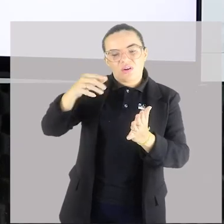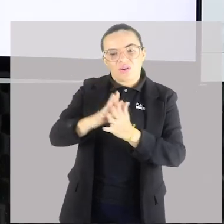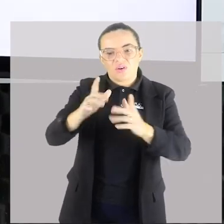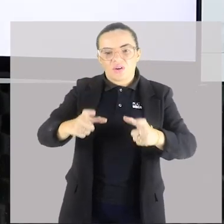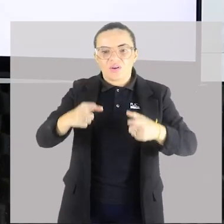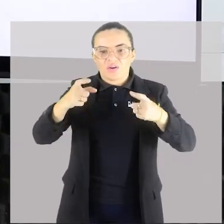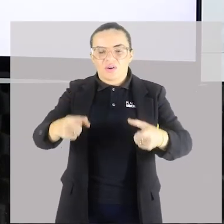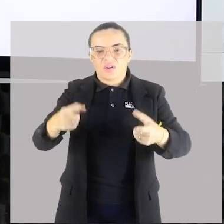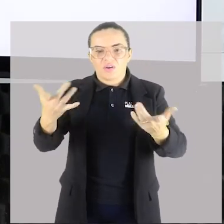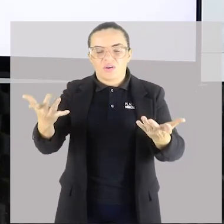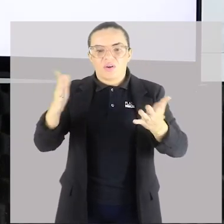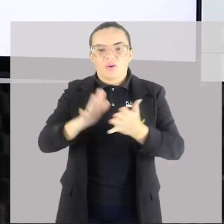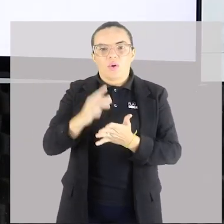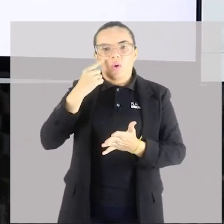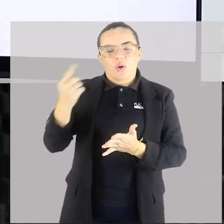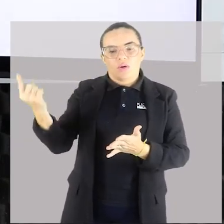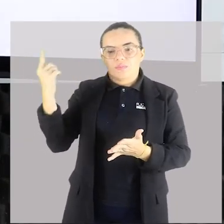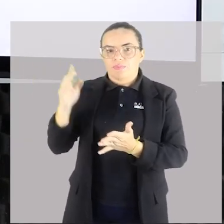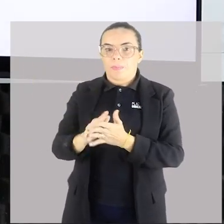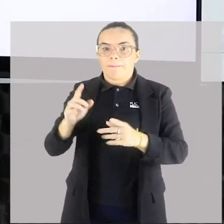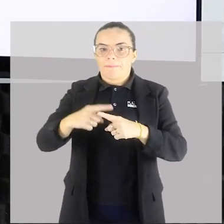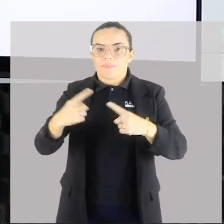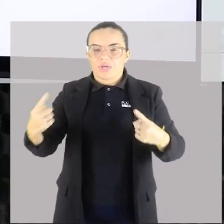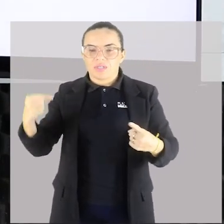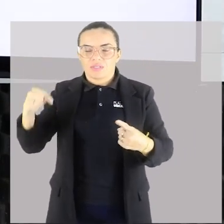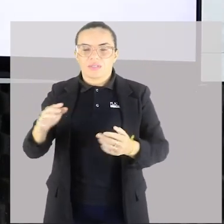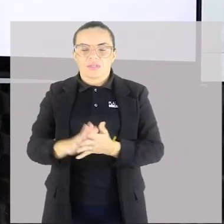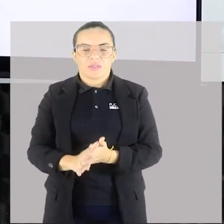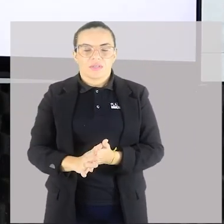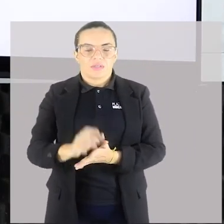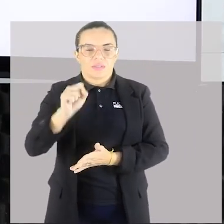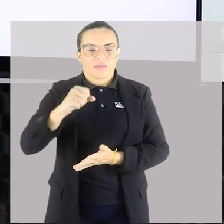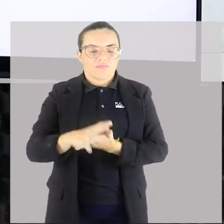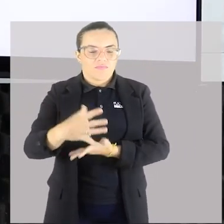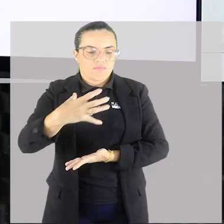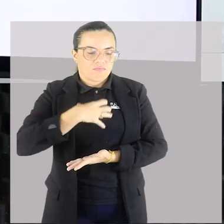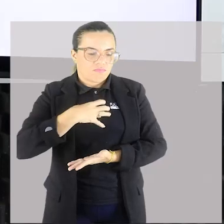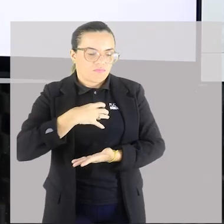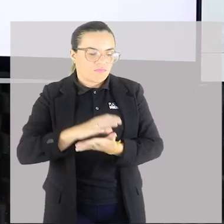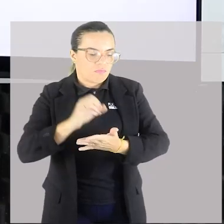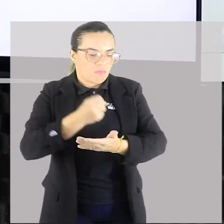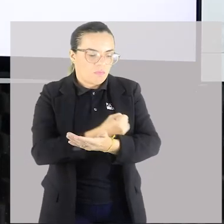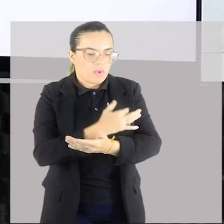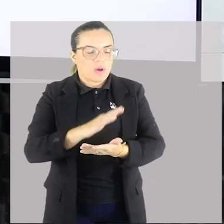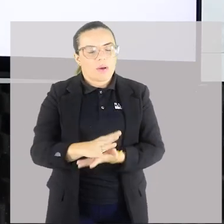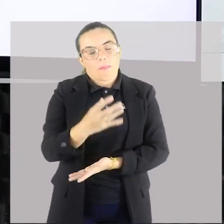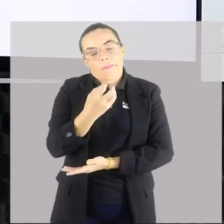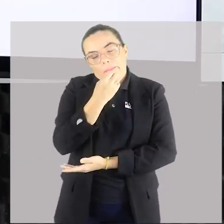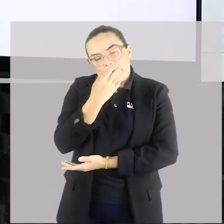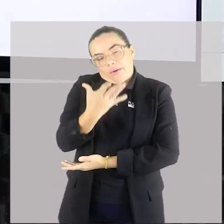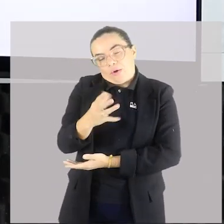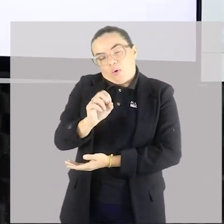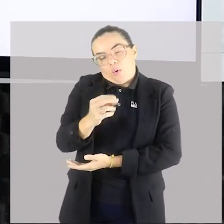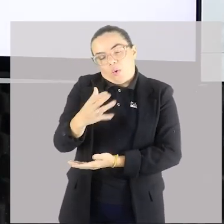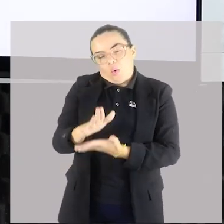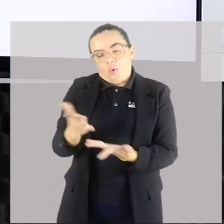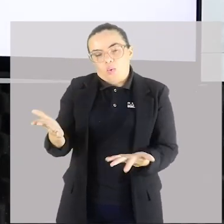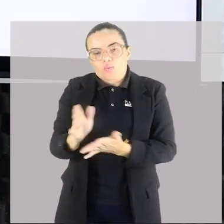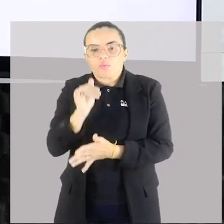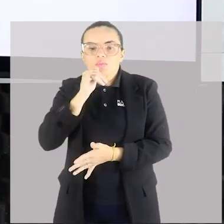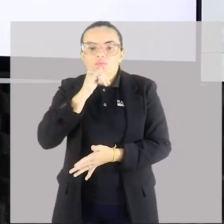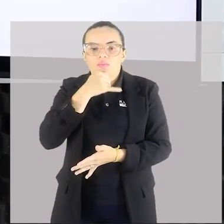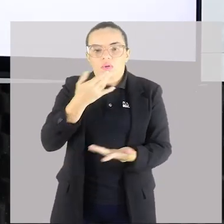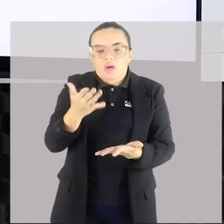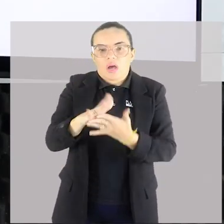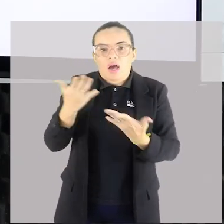figurativos. Isto aqui é um estado emocional do artista. Talvez ele estivesse bem, talvez ele estivesse ruim. E você, quando analisa, diz: eu